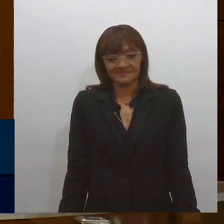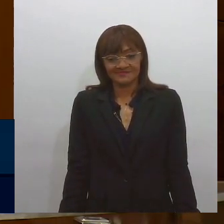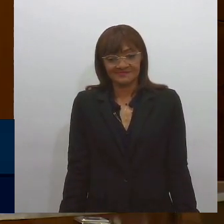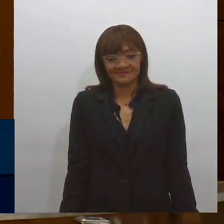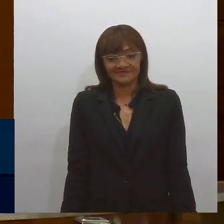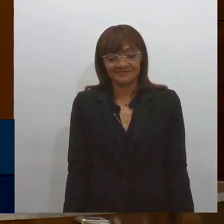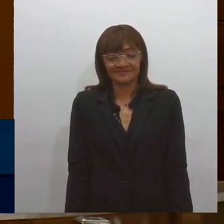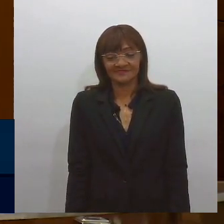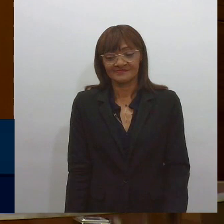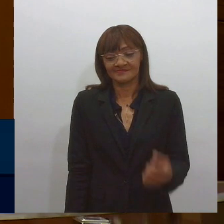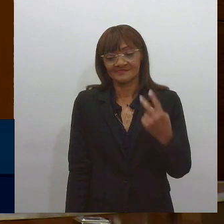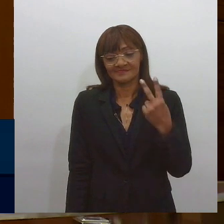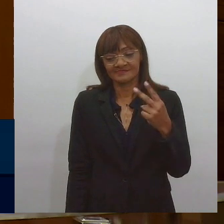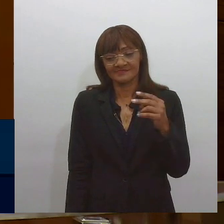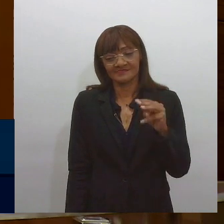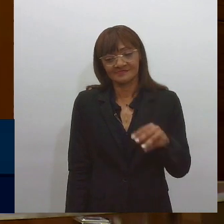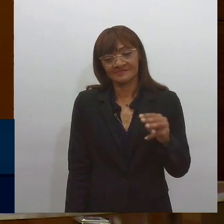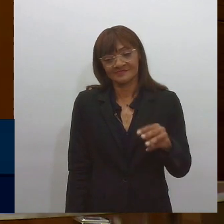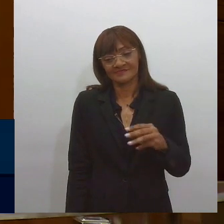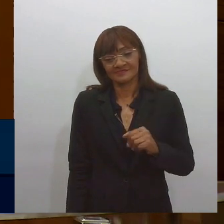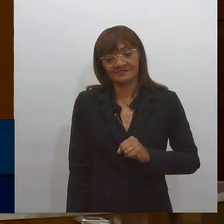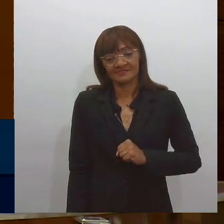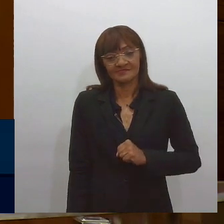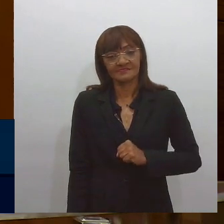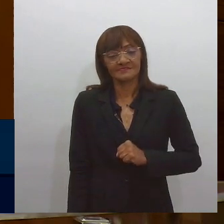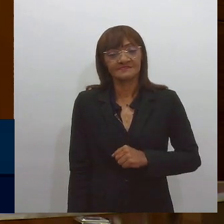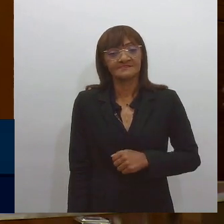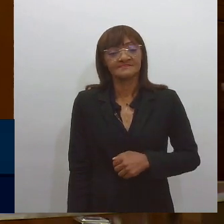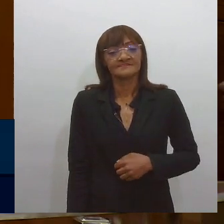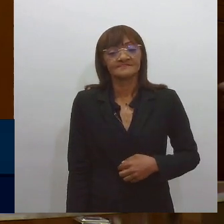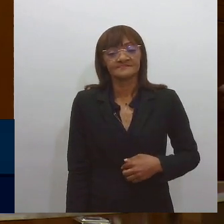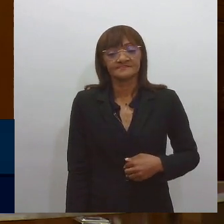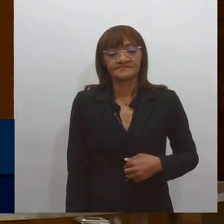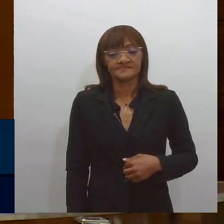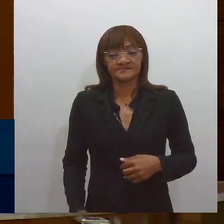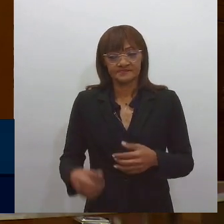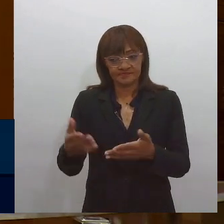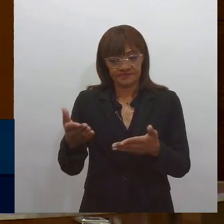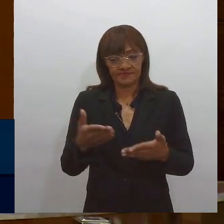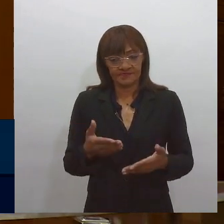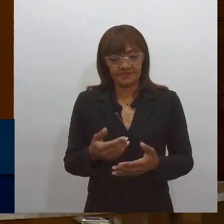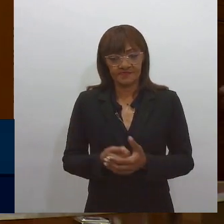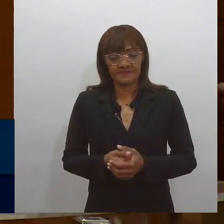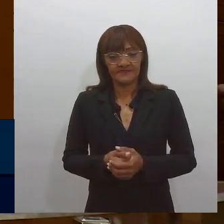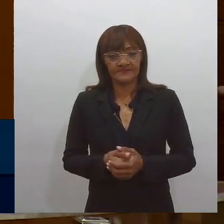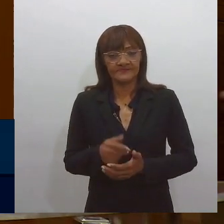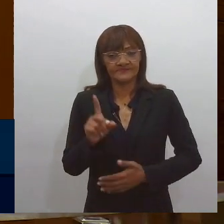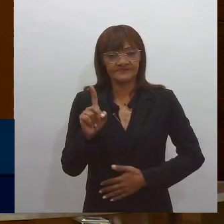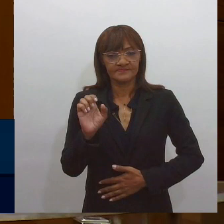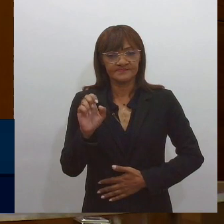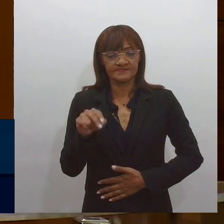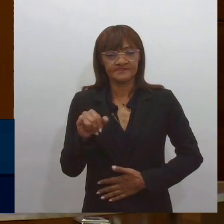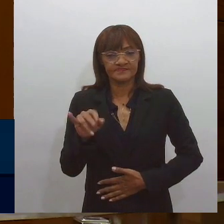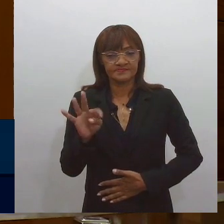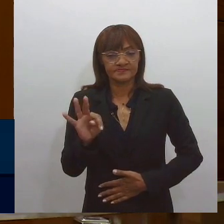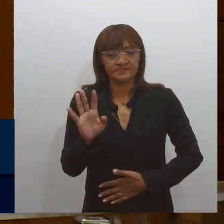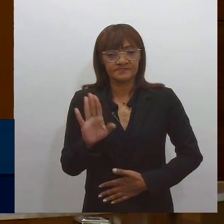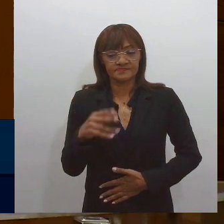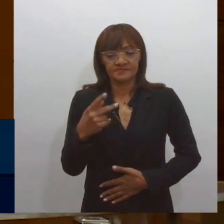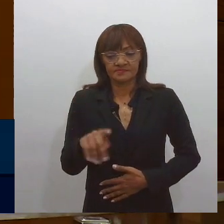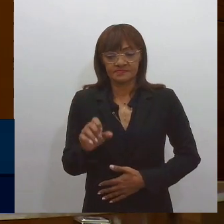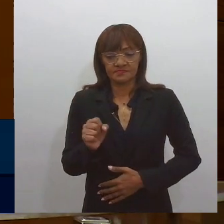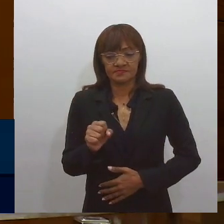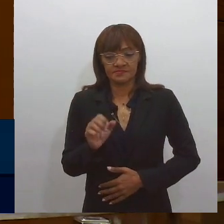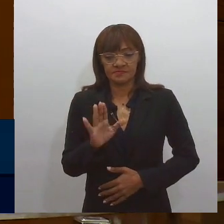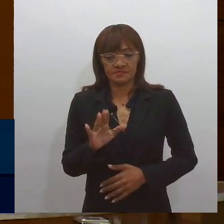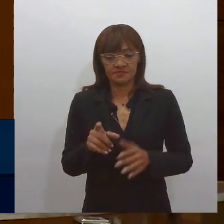agora no grande expediente seja bem-vindo também aqui o superintendente denit em Sergipe mas também no para encerrar o pequeno expediente tamb vem